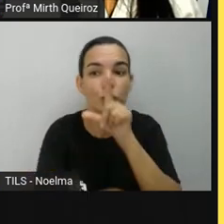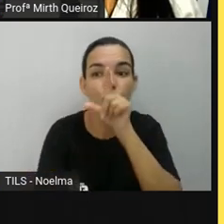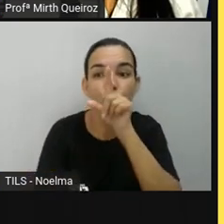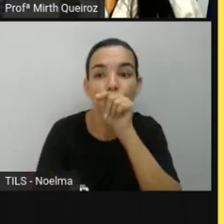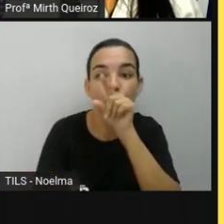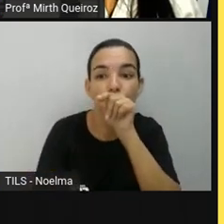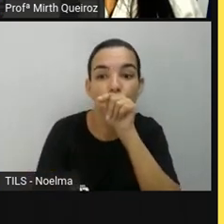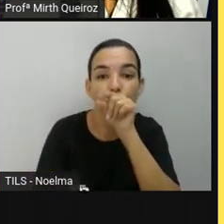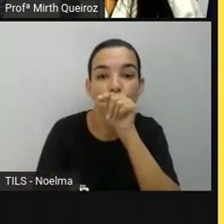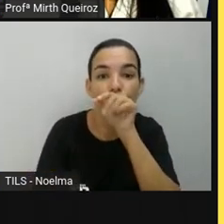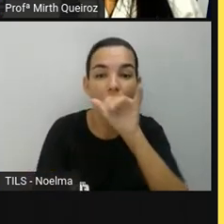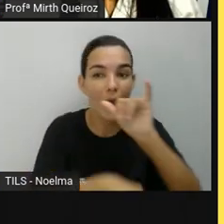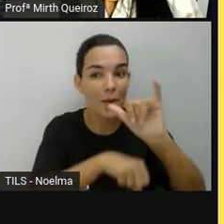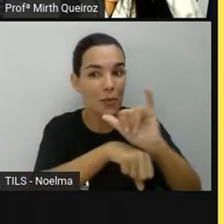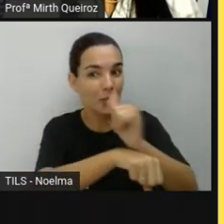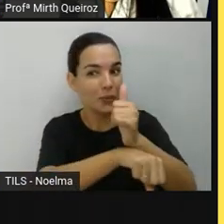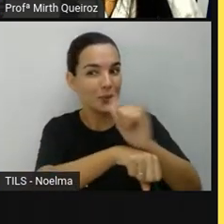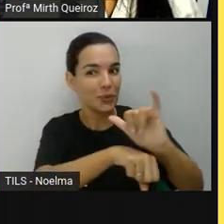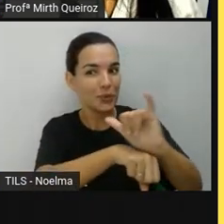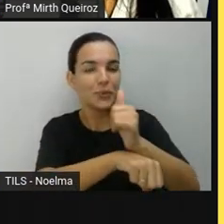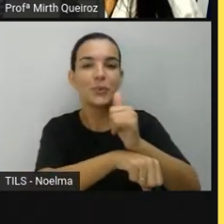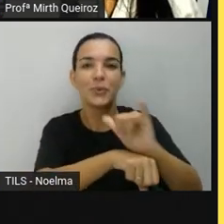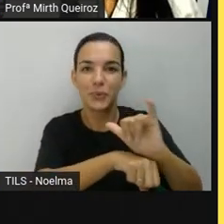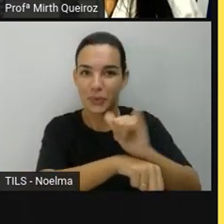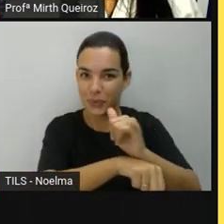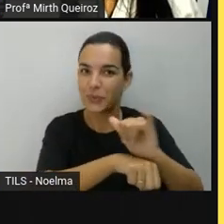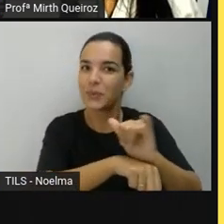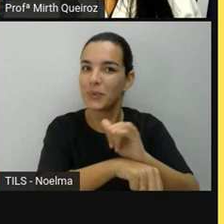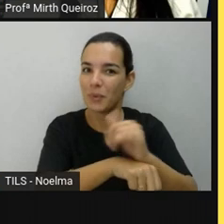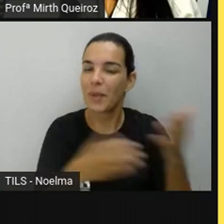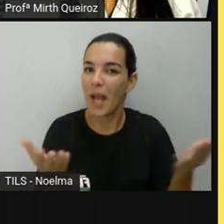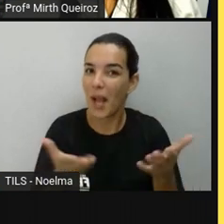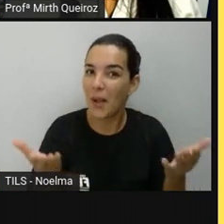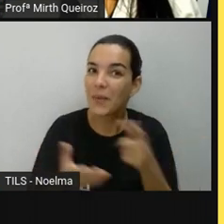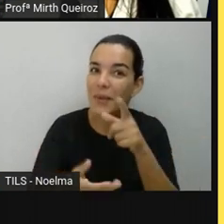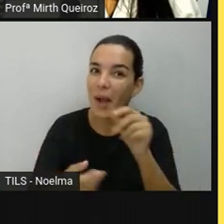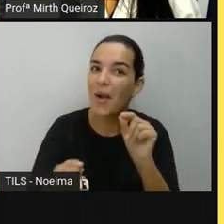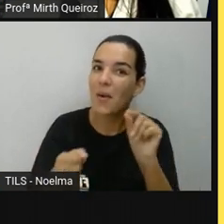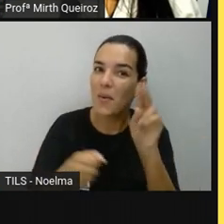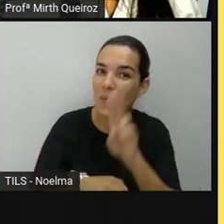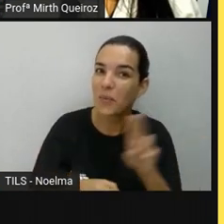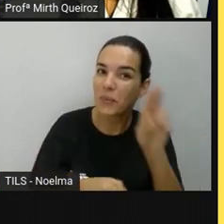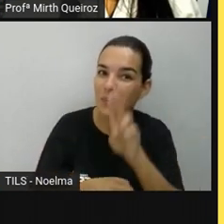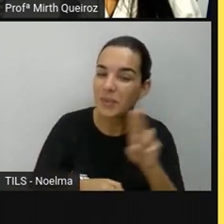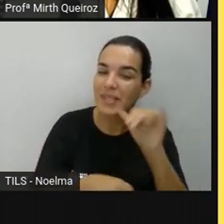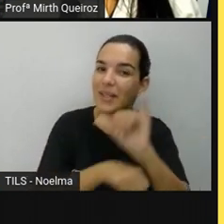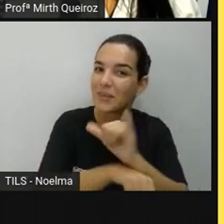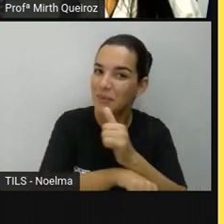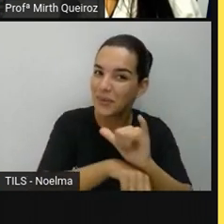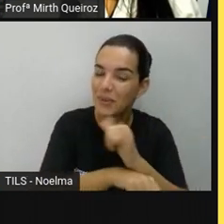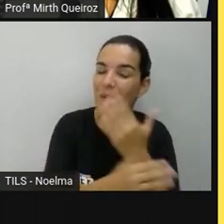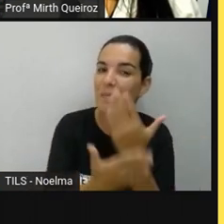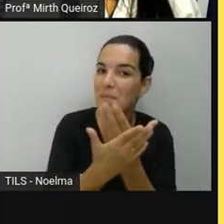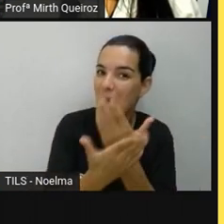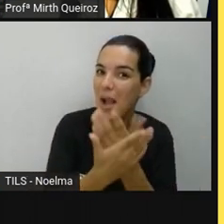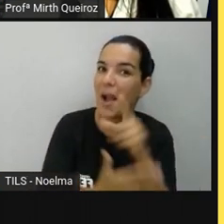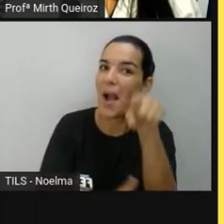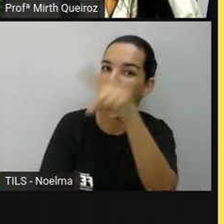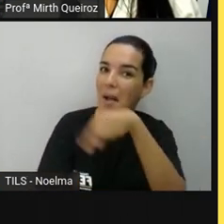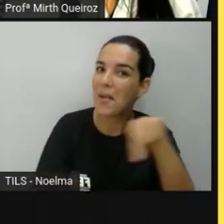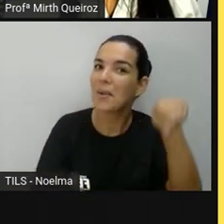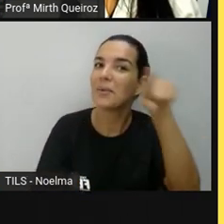Twitter. E o YouTube, né? Que é o que a gente está utilizando aqui o nosso canal para que vocês possam